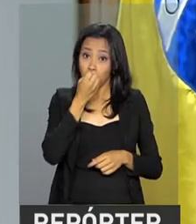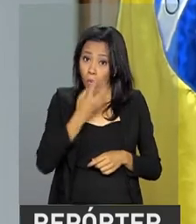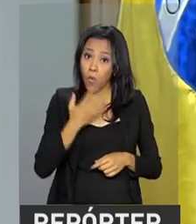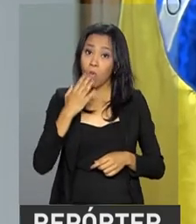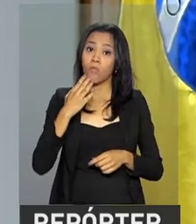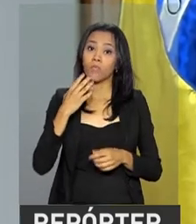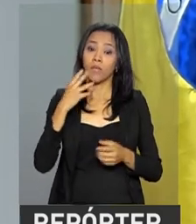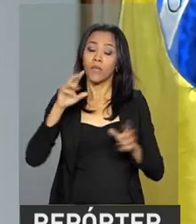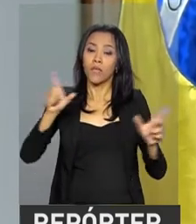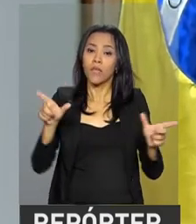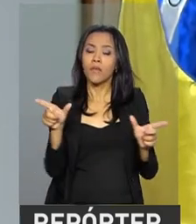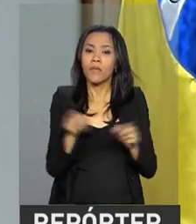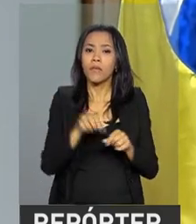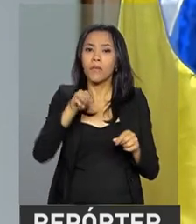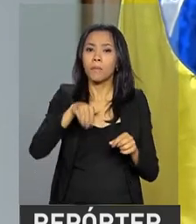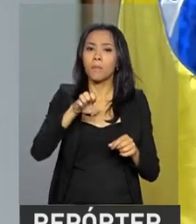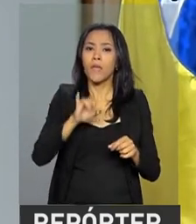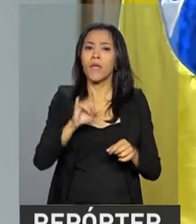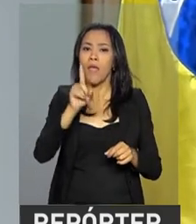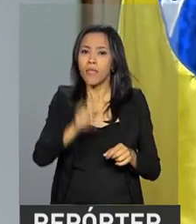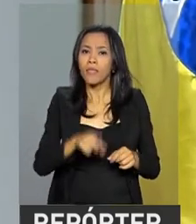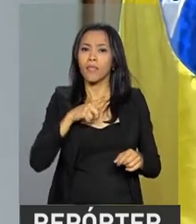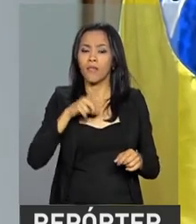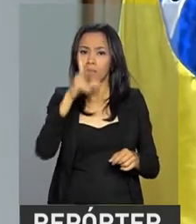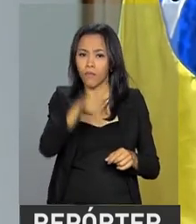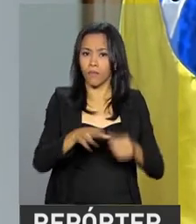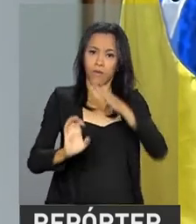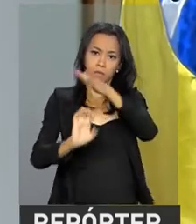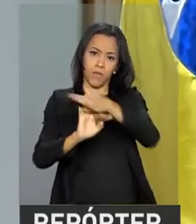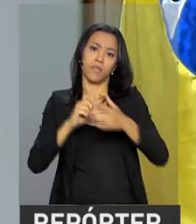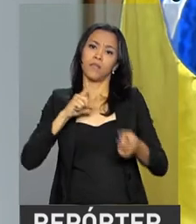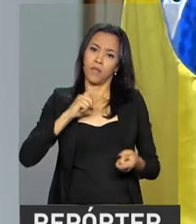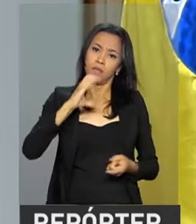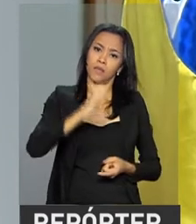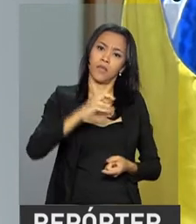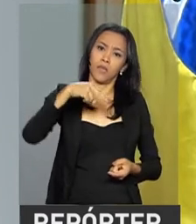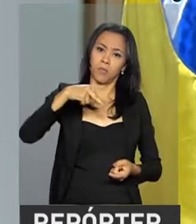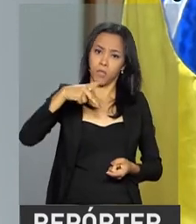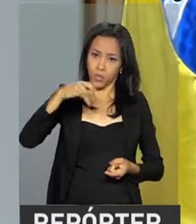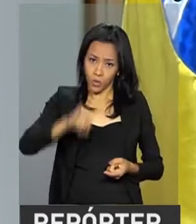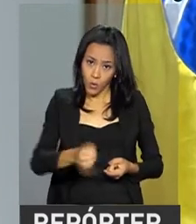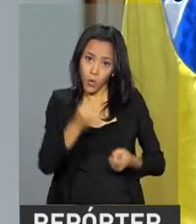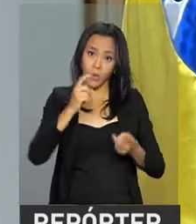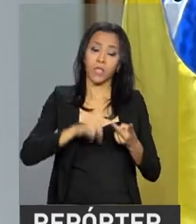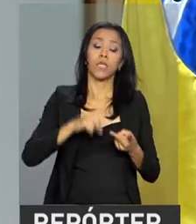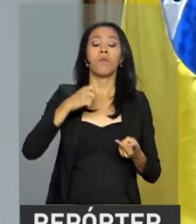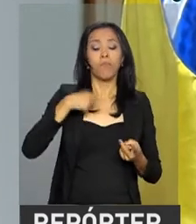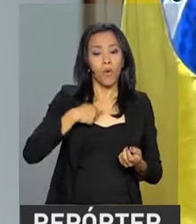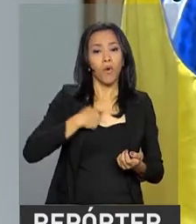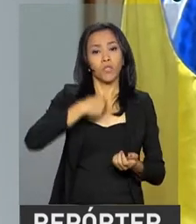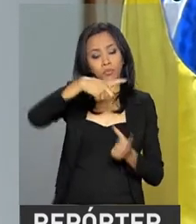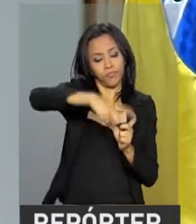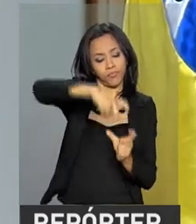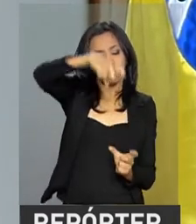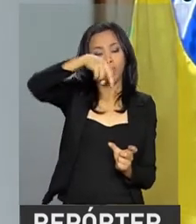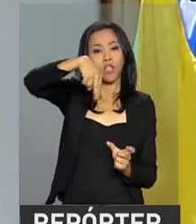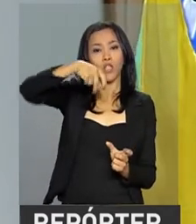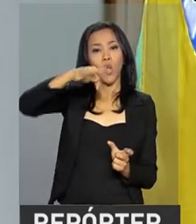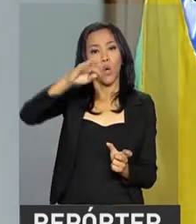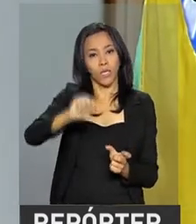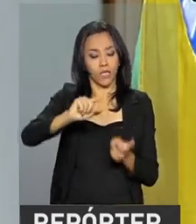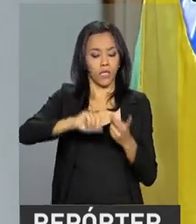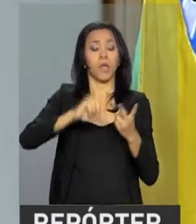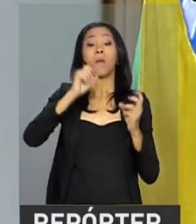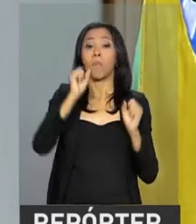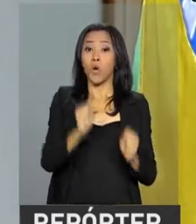passa uma empresa é ele ter um cnpj ele pode emitir nota fiscal operar como empresa de fato vender para o governo